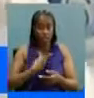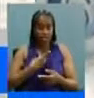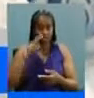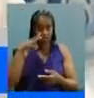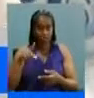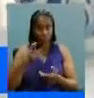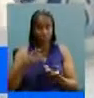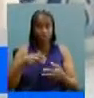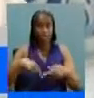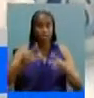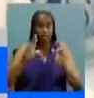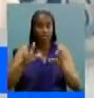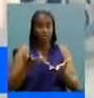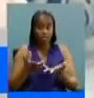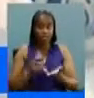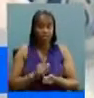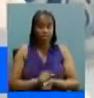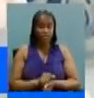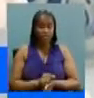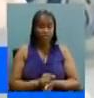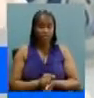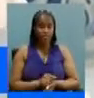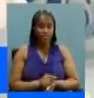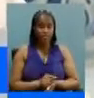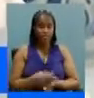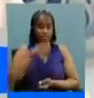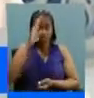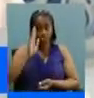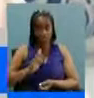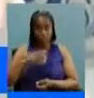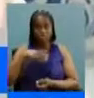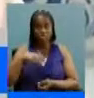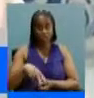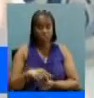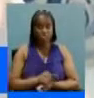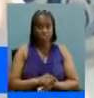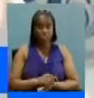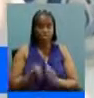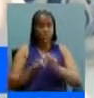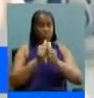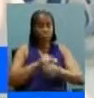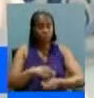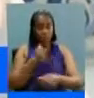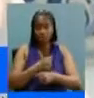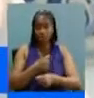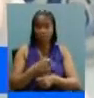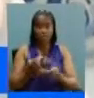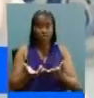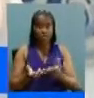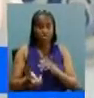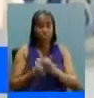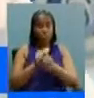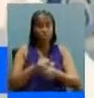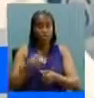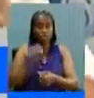que inclusive foi ocupado depois para soldados, portanto, portugueses. Nós estamos a requalificá-lo e essa transforma